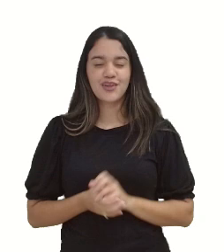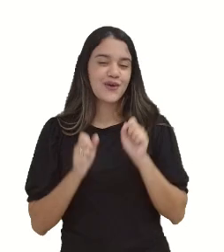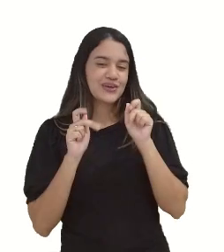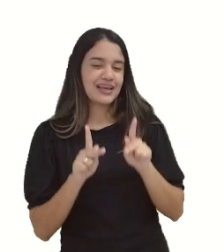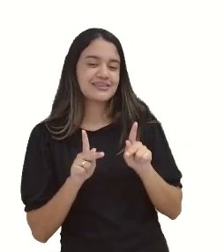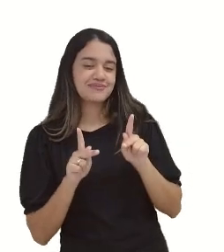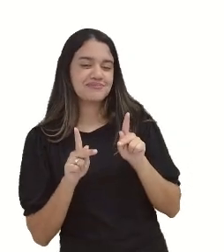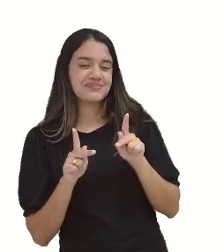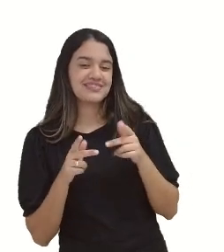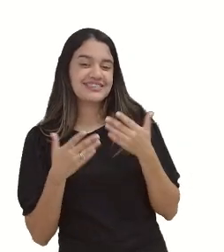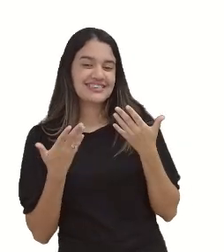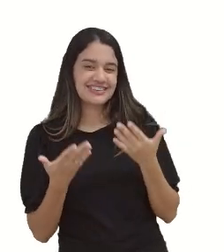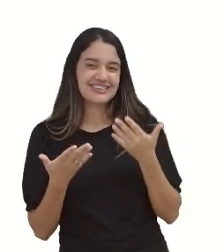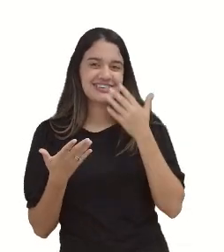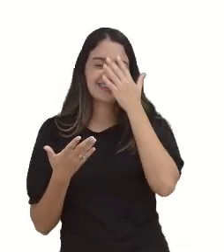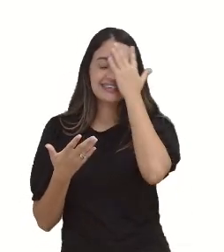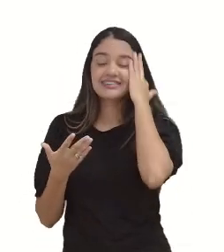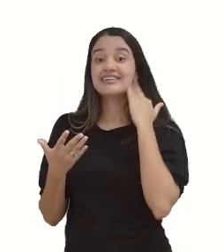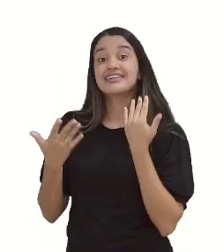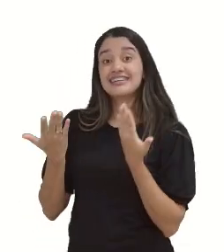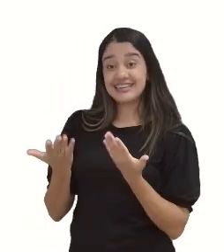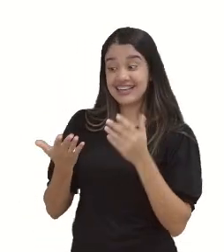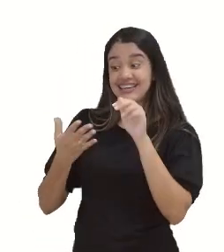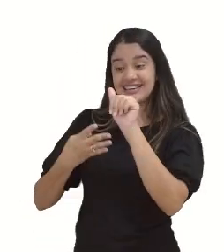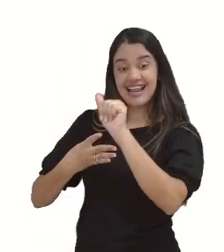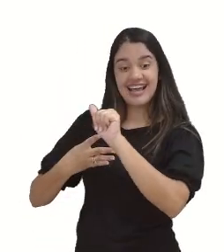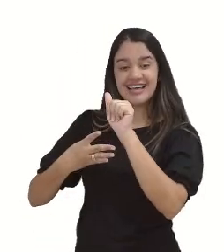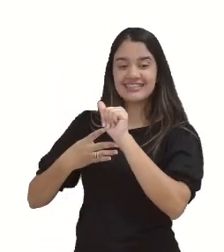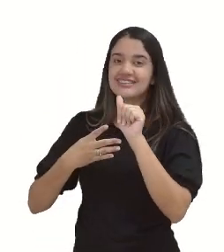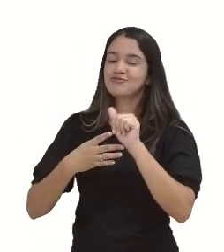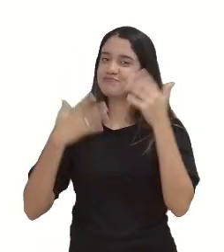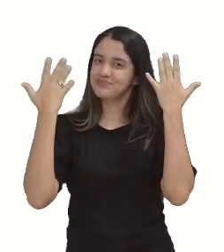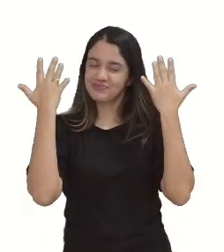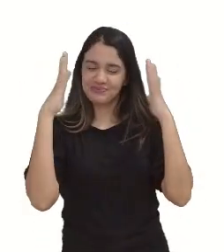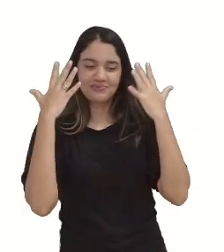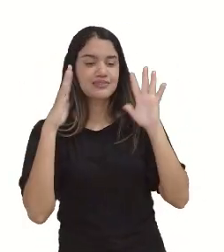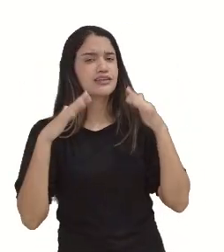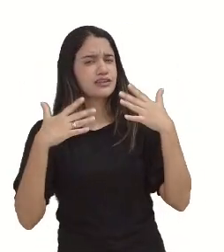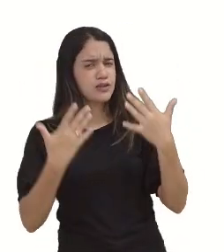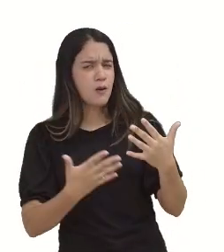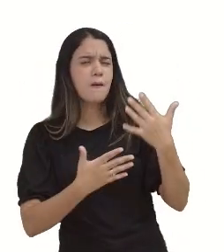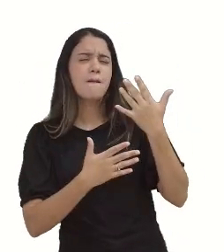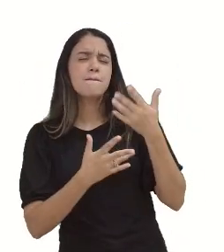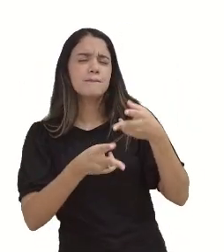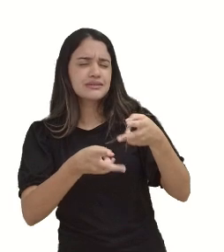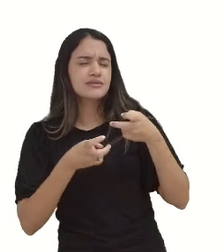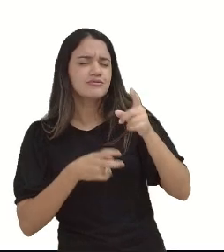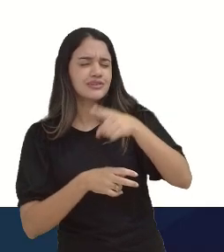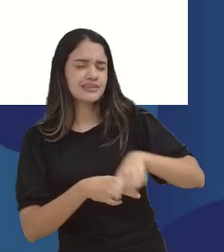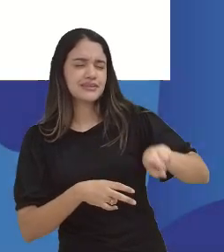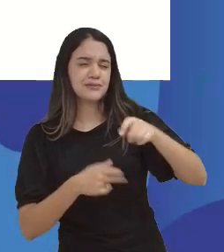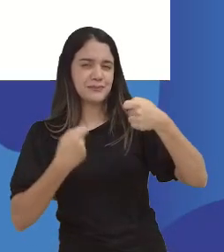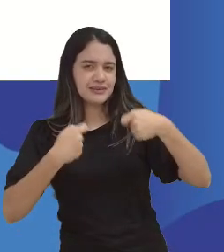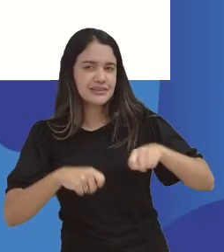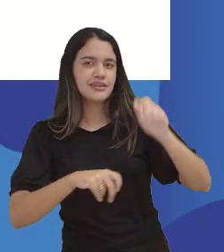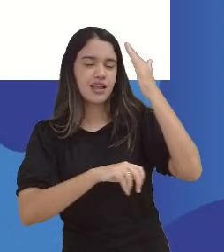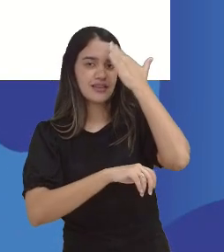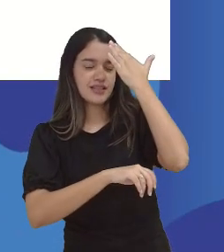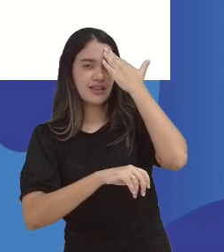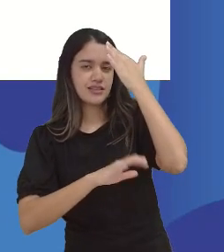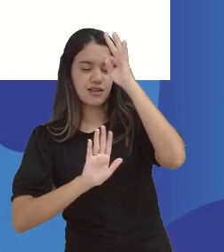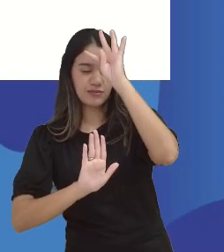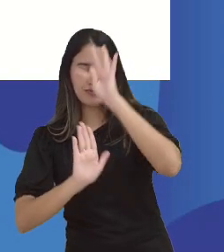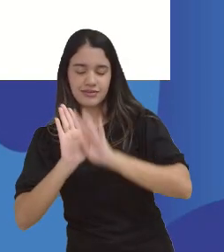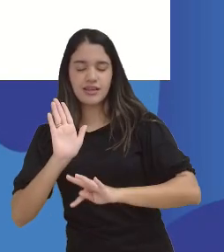Ok? Letra A, isso mesmo. Então, percebam, galera, vocês precisam entender as partes do